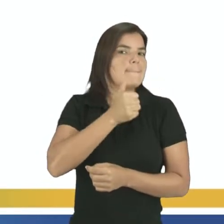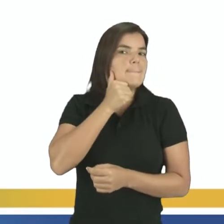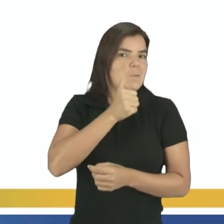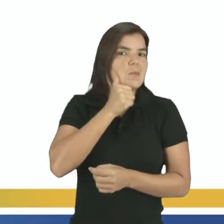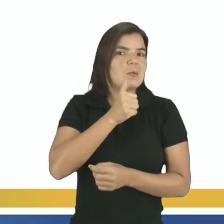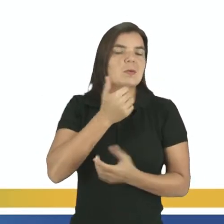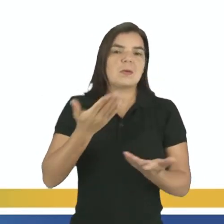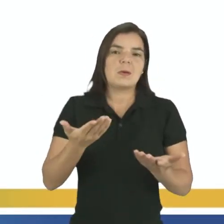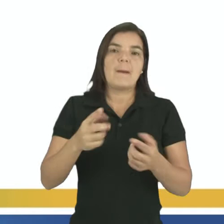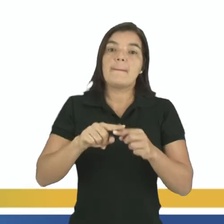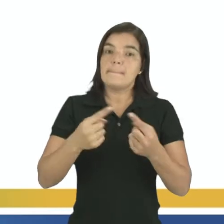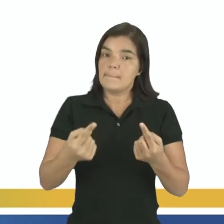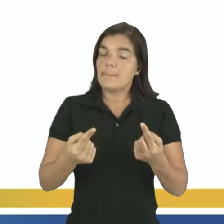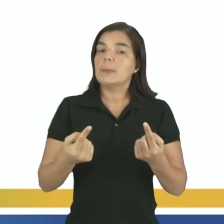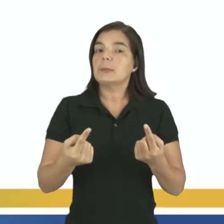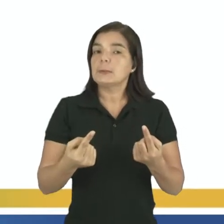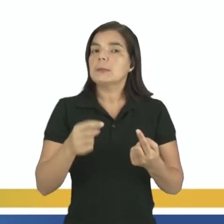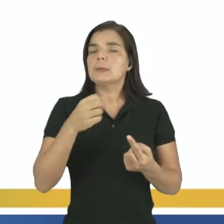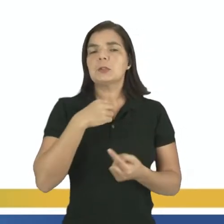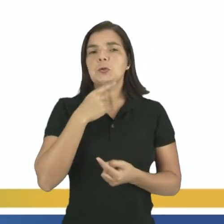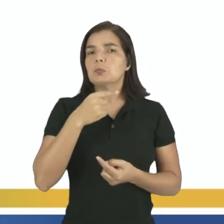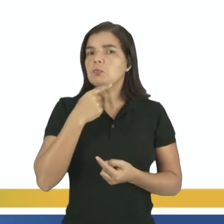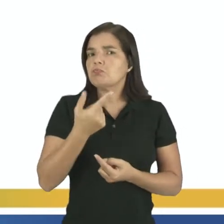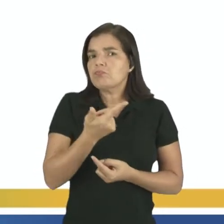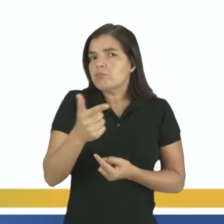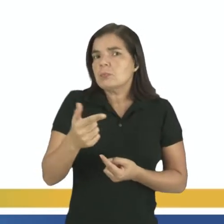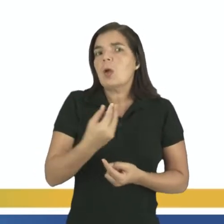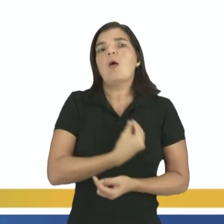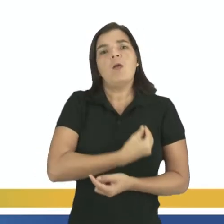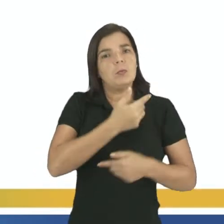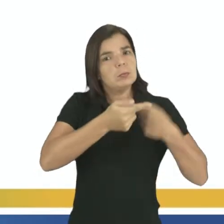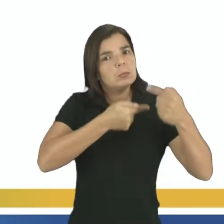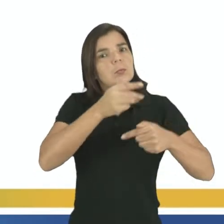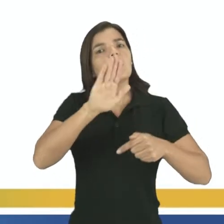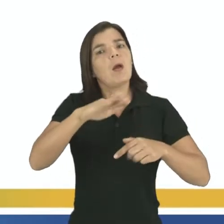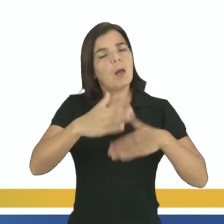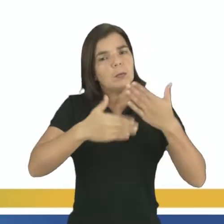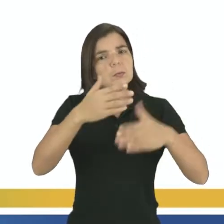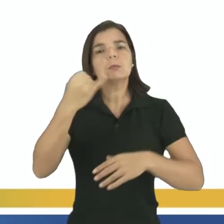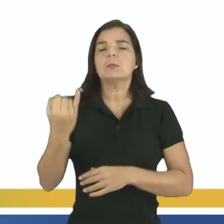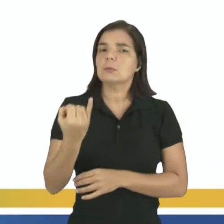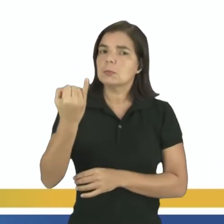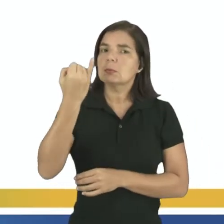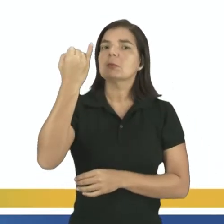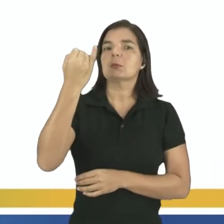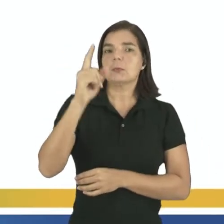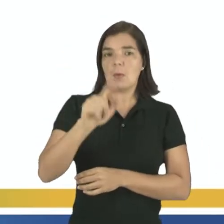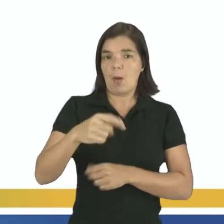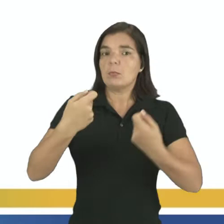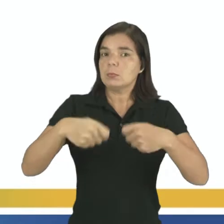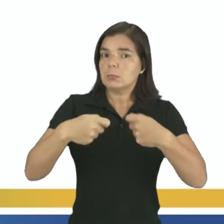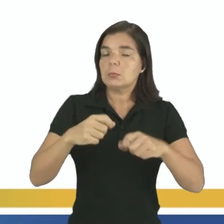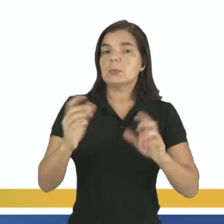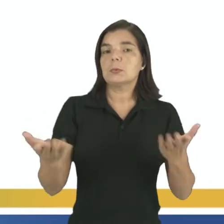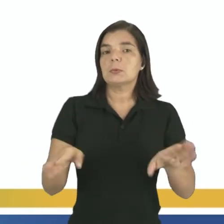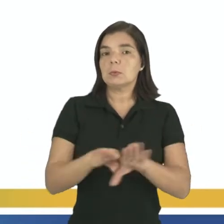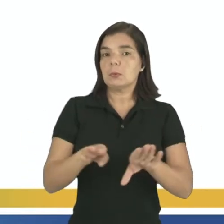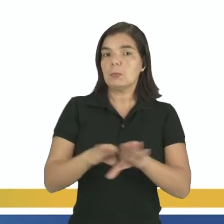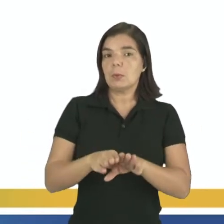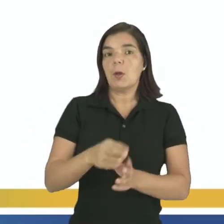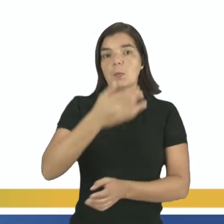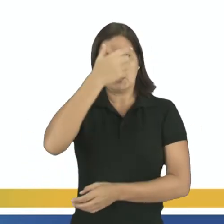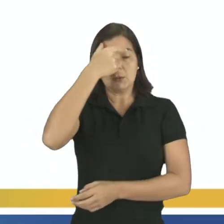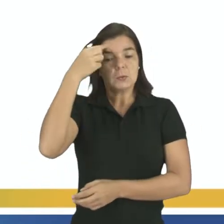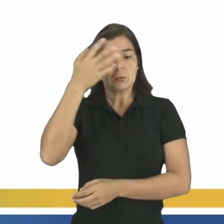a responsabilidade. Então, sem dúvidas, a reprodução ela é um processo essencial, ela é necessária para os